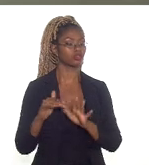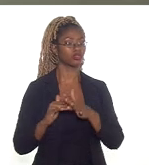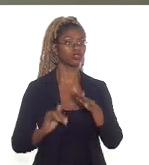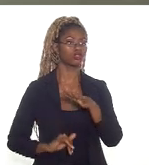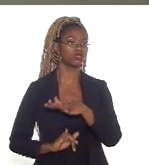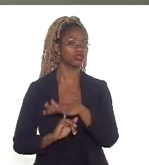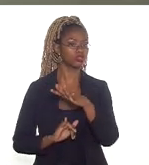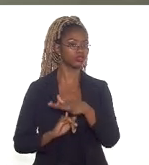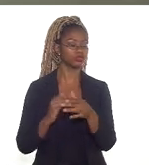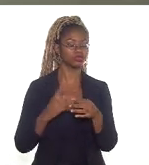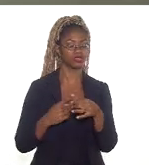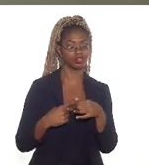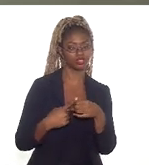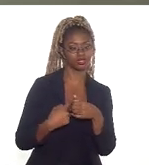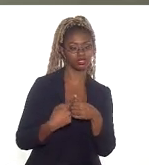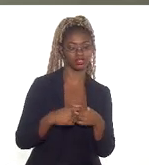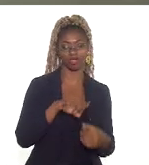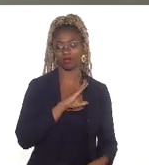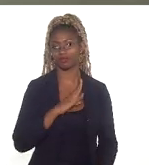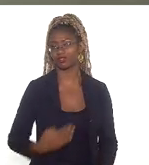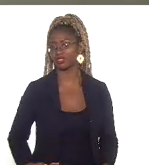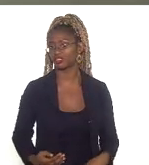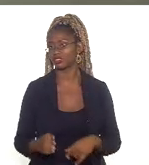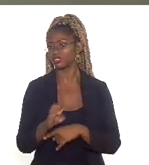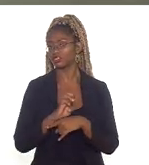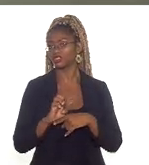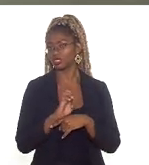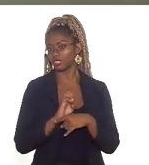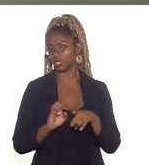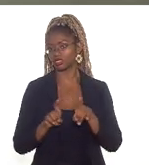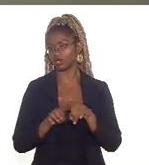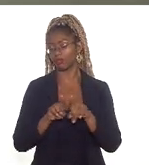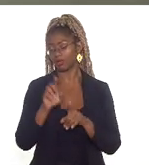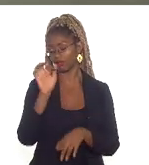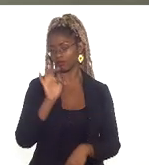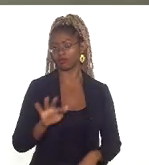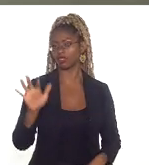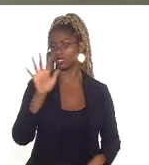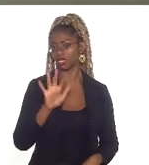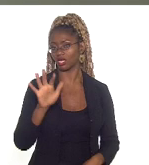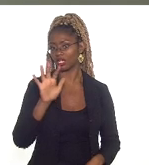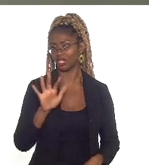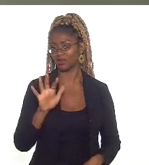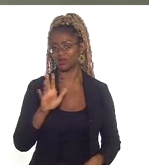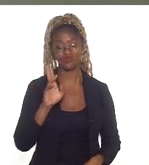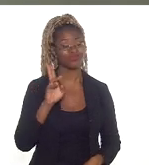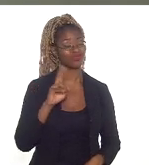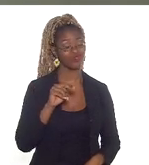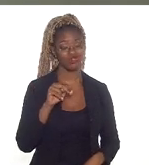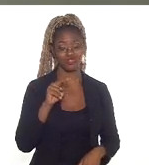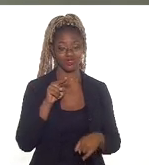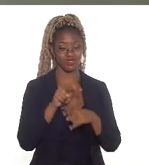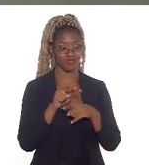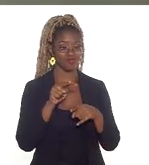desde municípios, passando pelo governo do Estado e até a União, é que ninguém monitora nada.